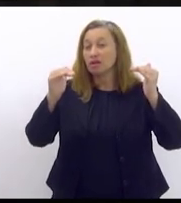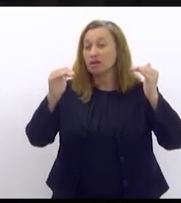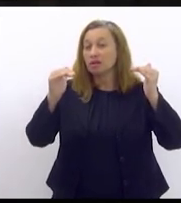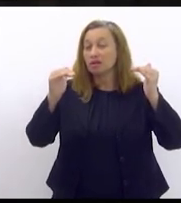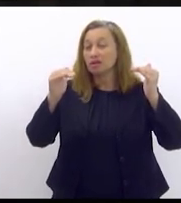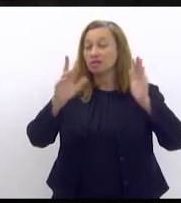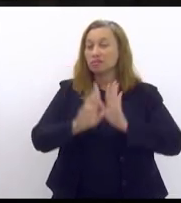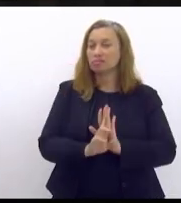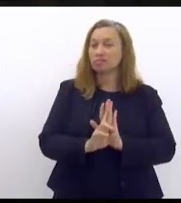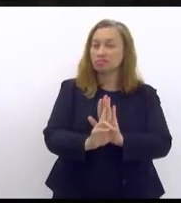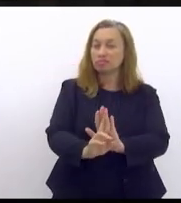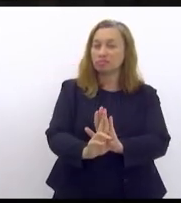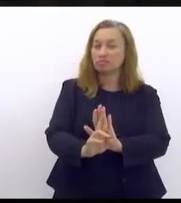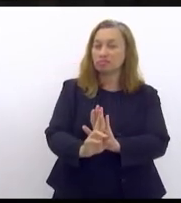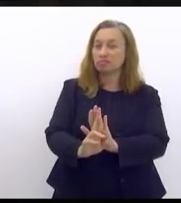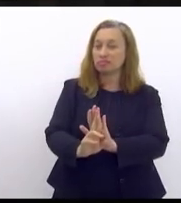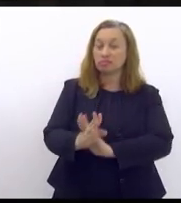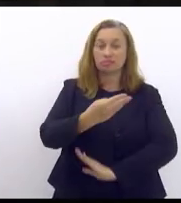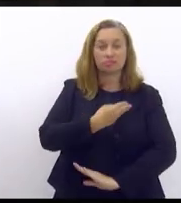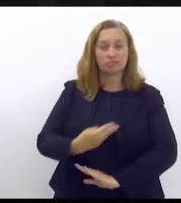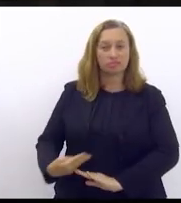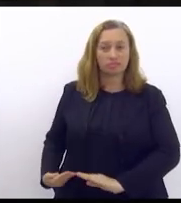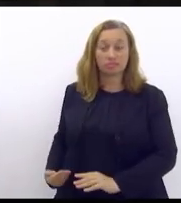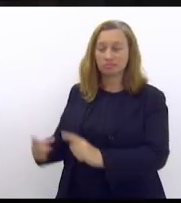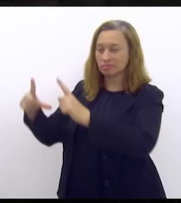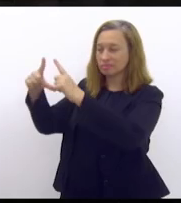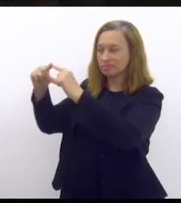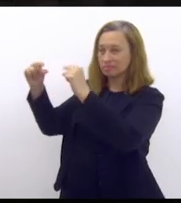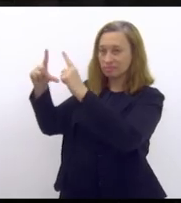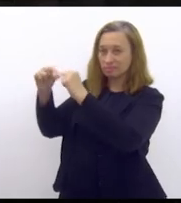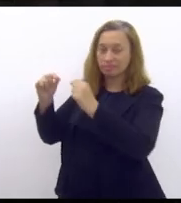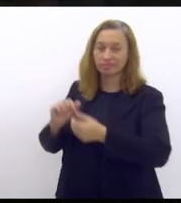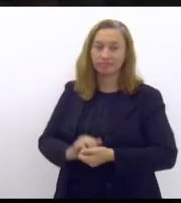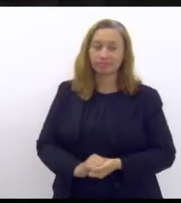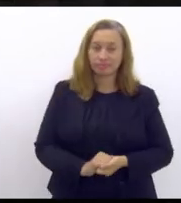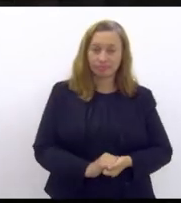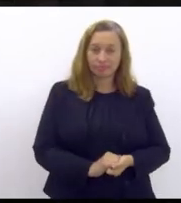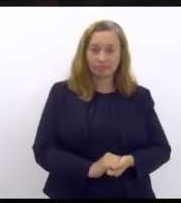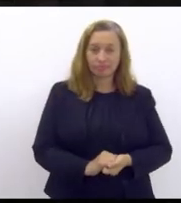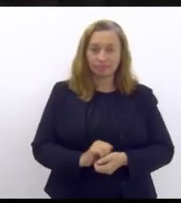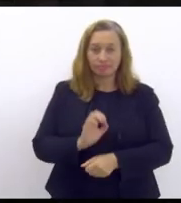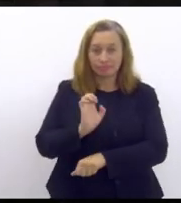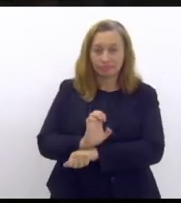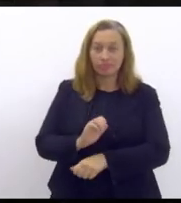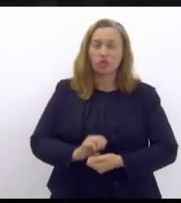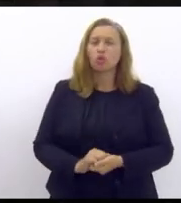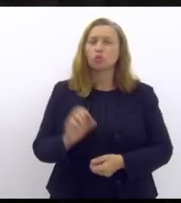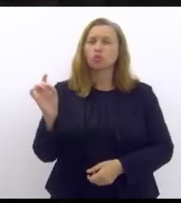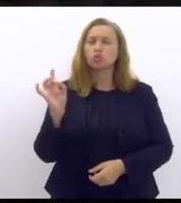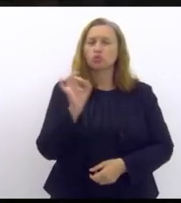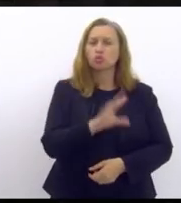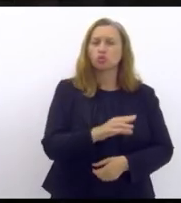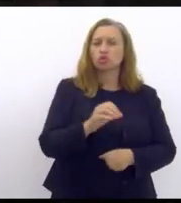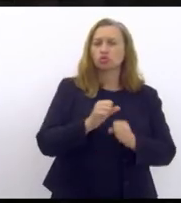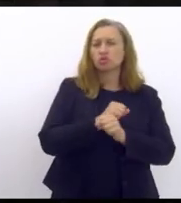de representação do governo em Brasília. Ao longo dos últimos